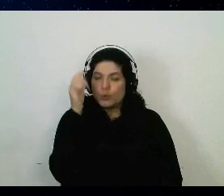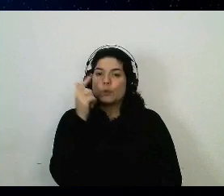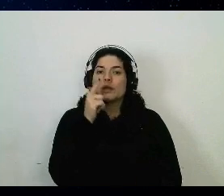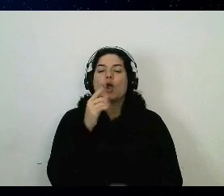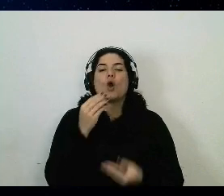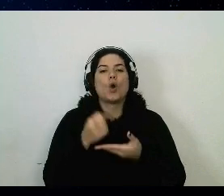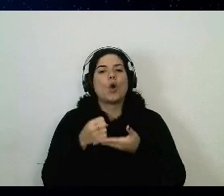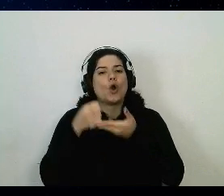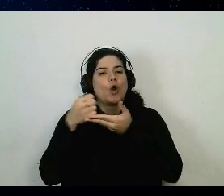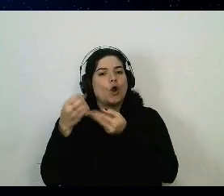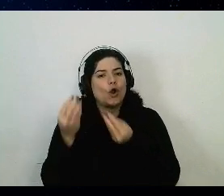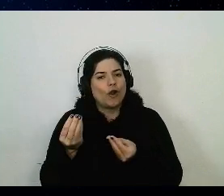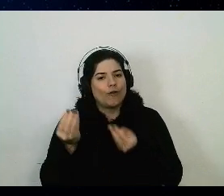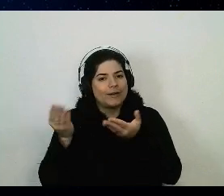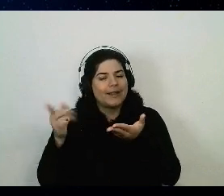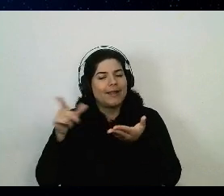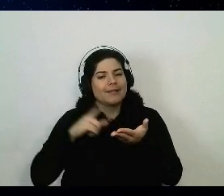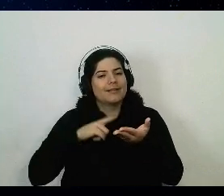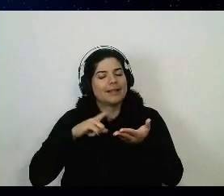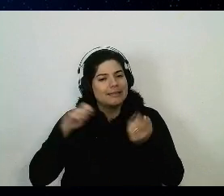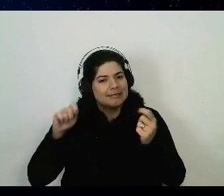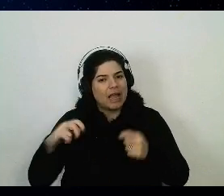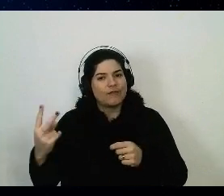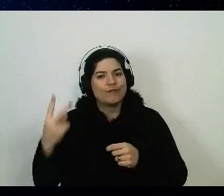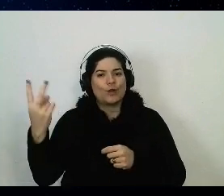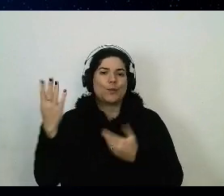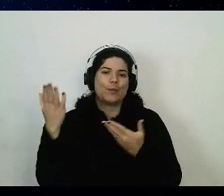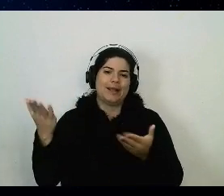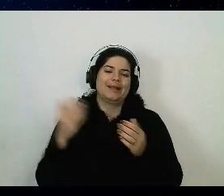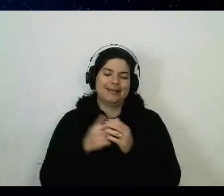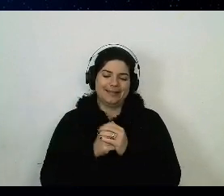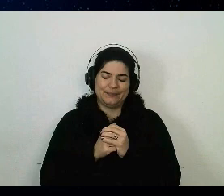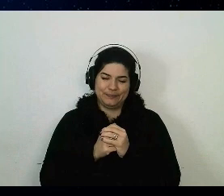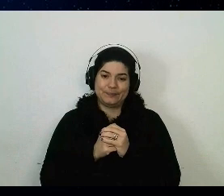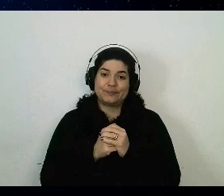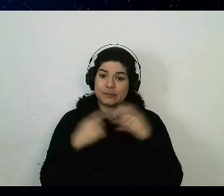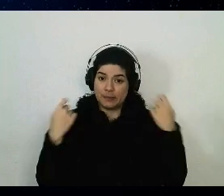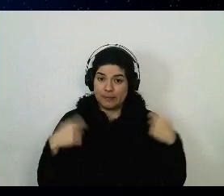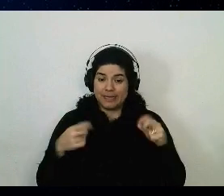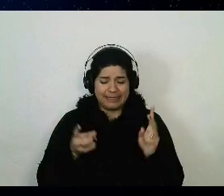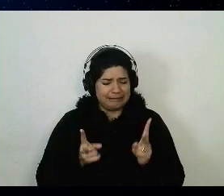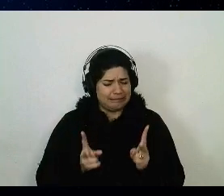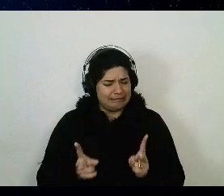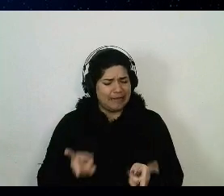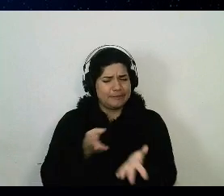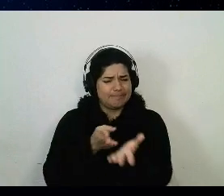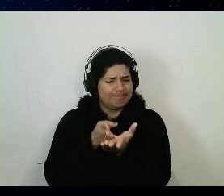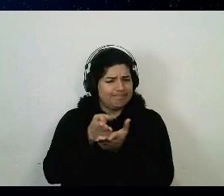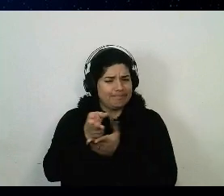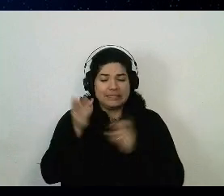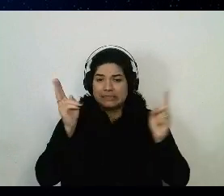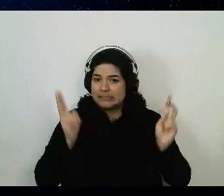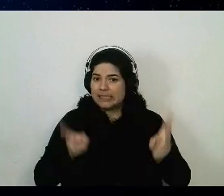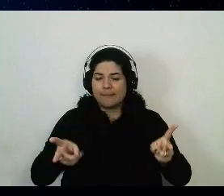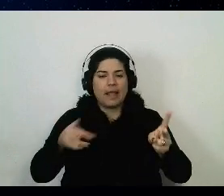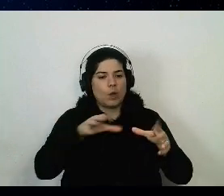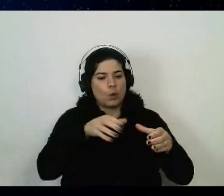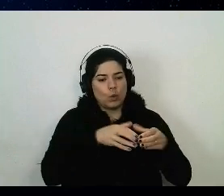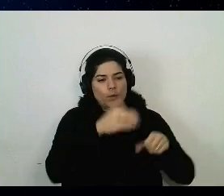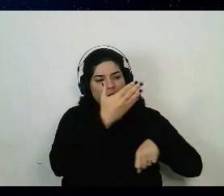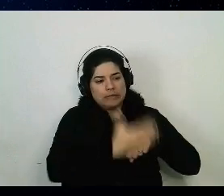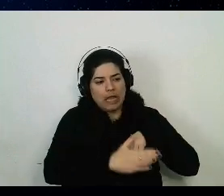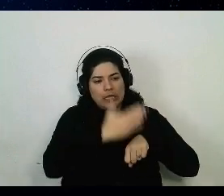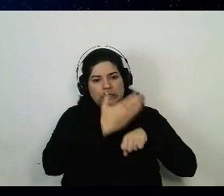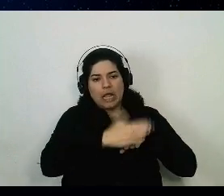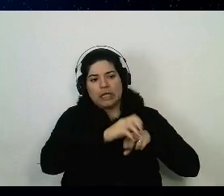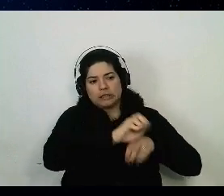que realmente agregue valor na outra ponta. Então, a gente precisa ter constância, a gente precisa ter times que sejam treinados,